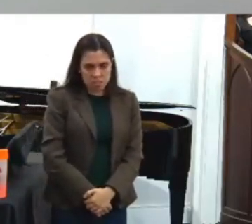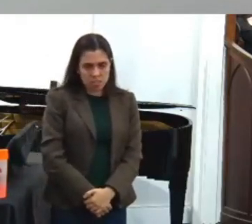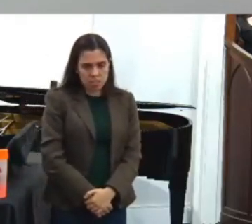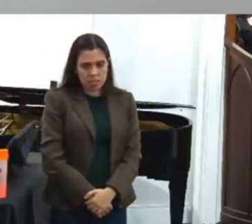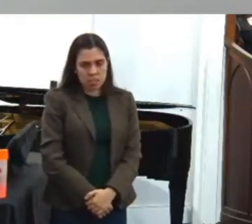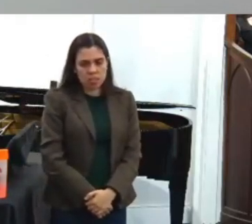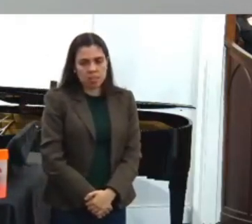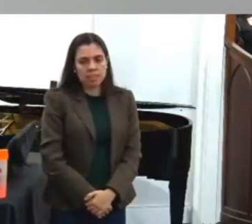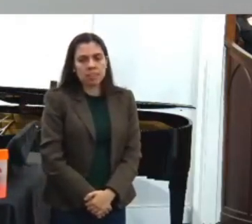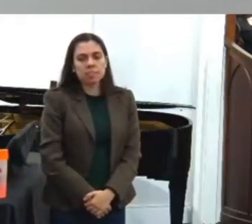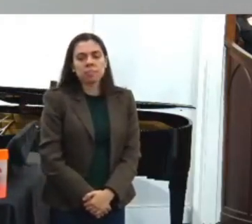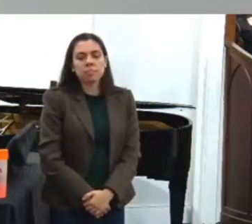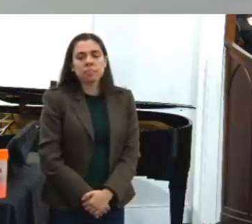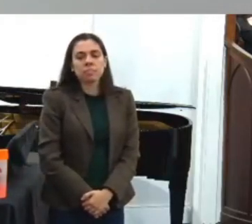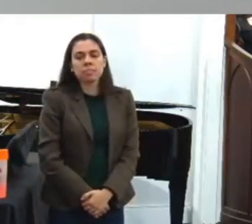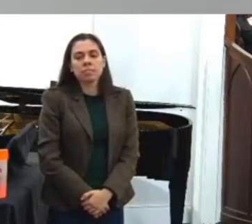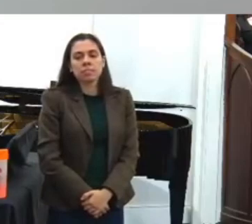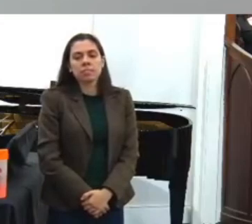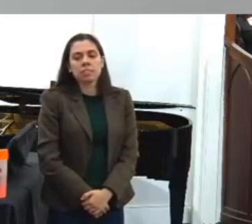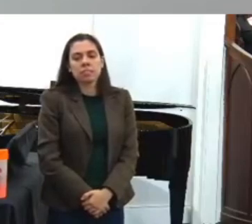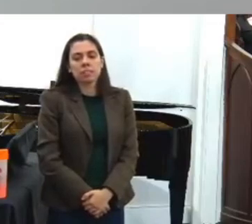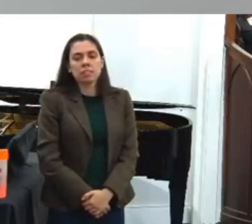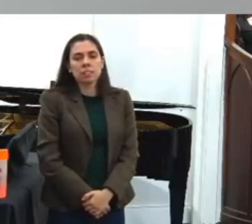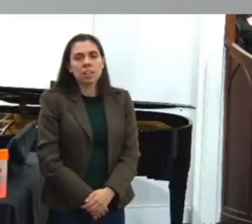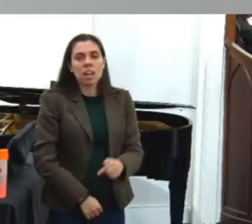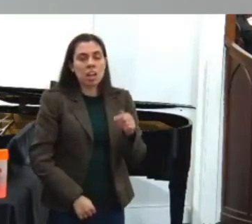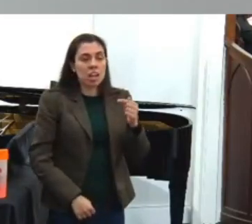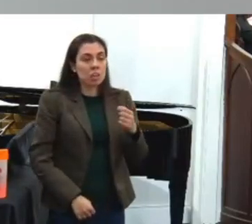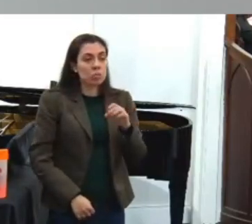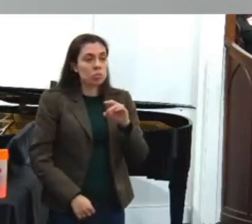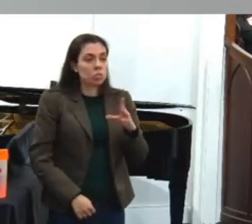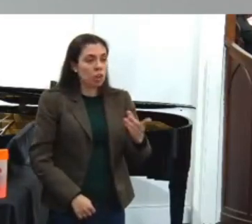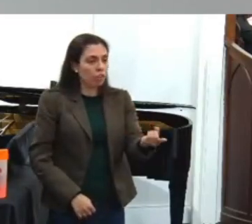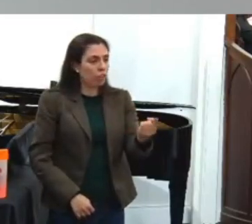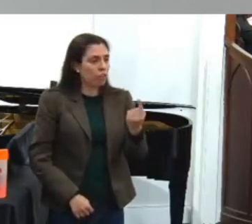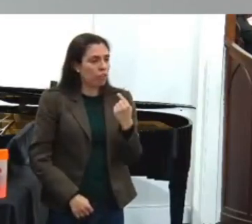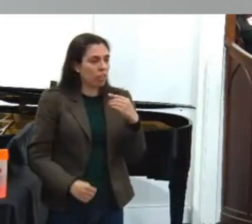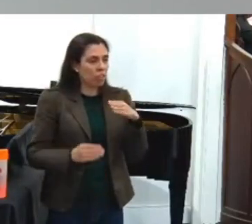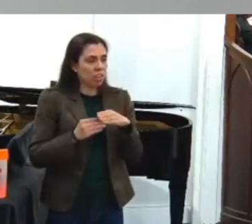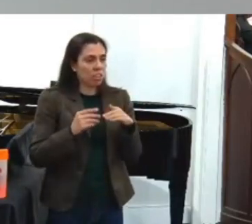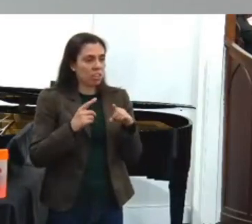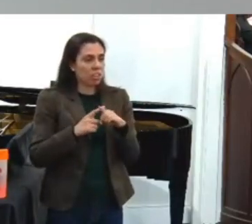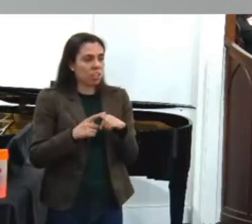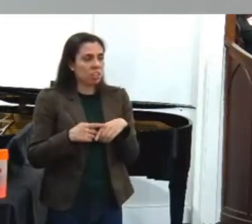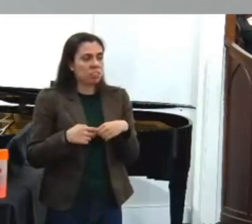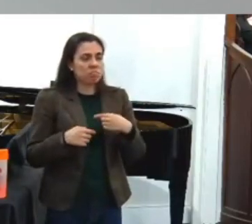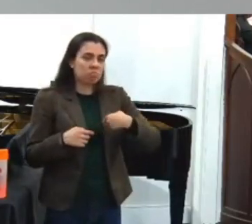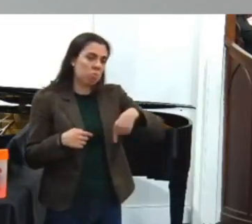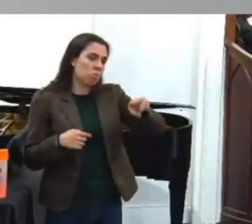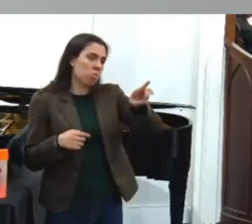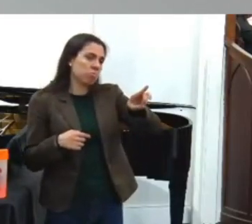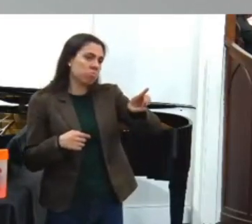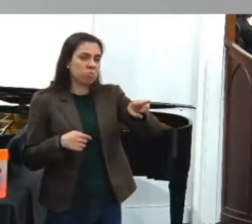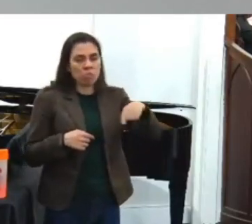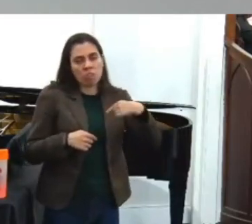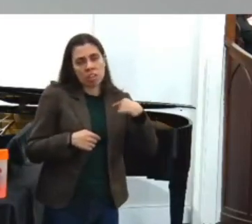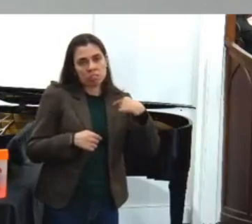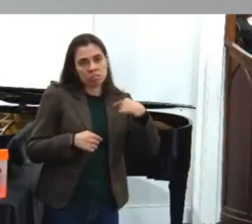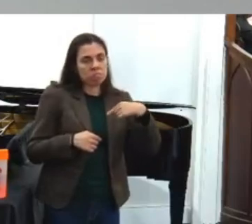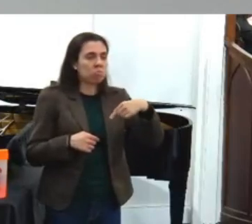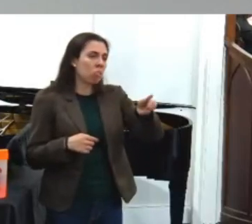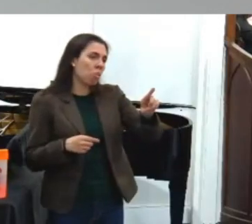Se estar na igreja é simplesmente um movimento religioso, automático, frio,